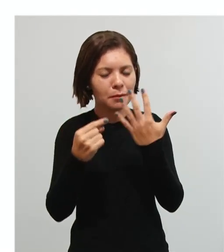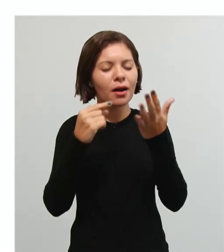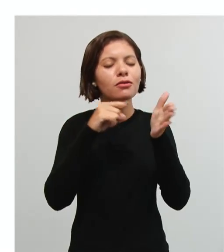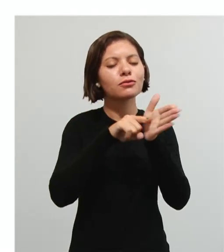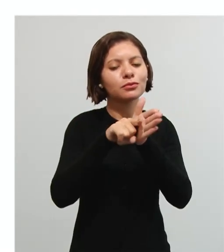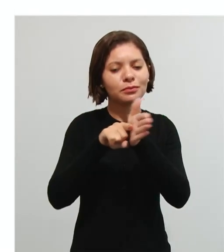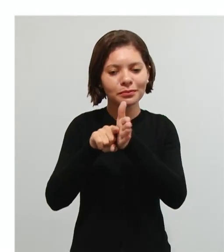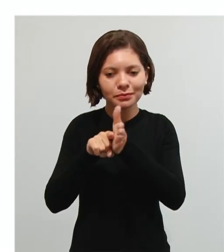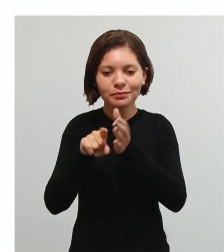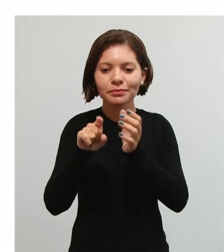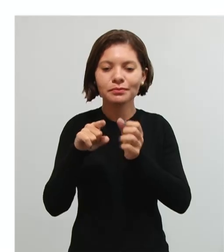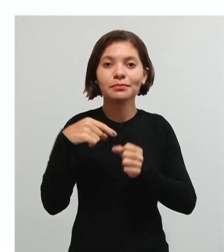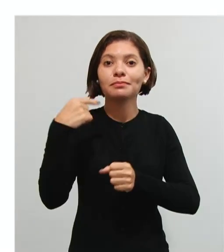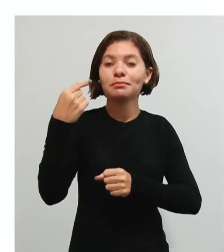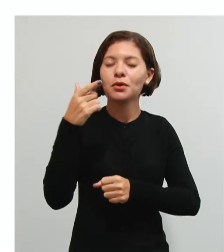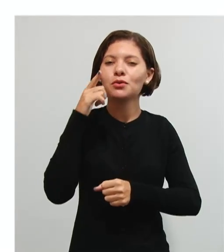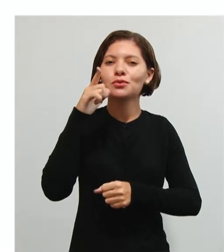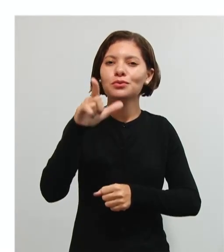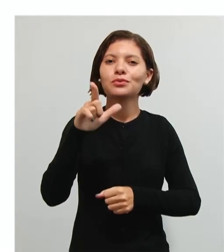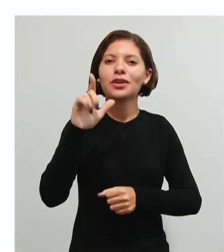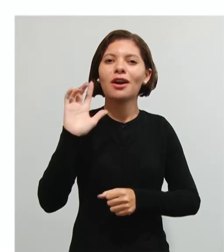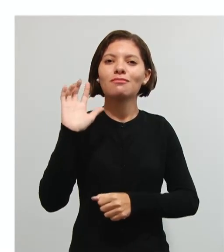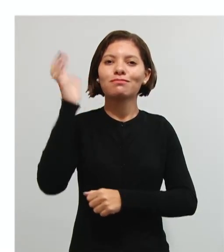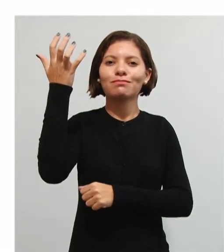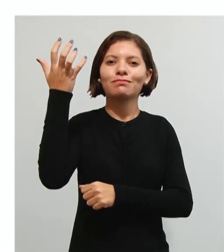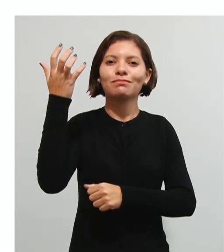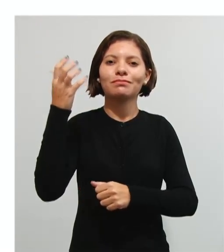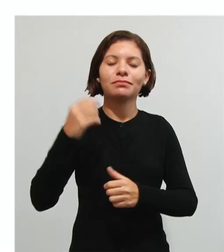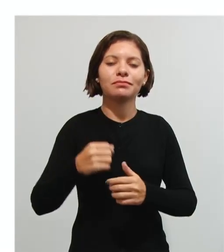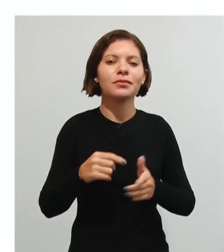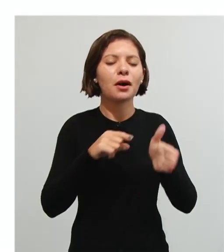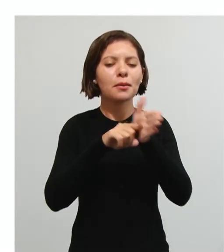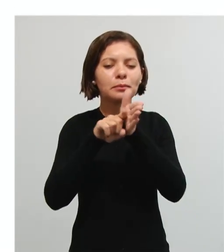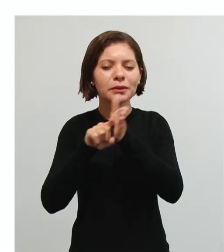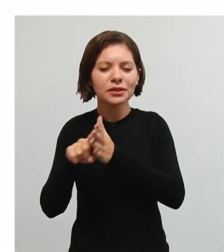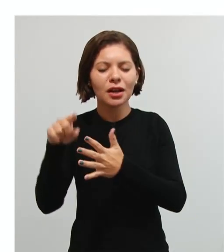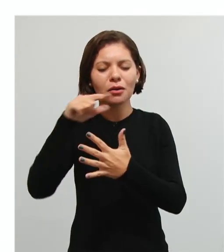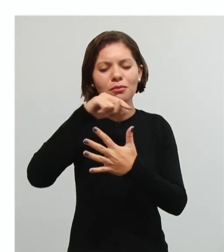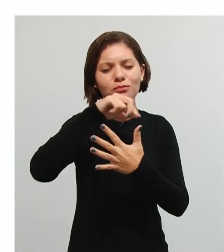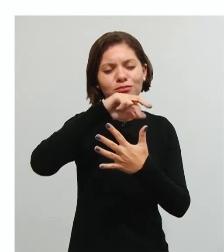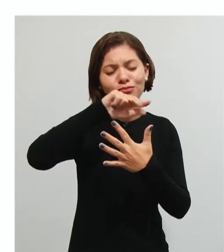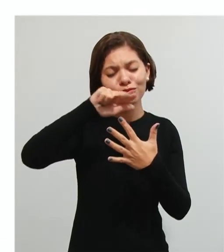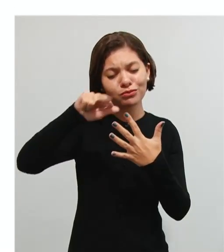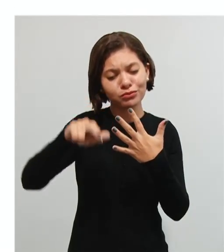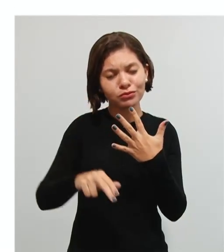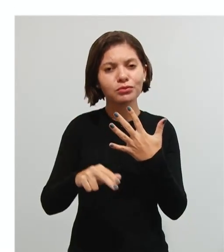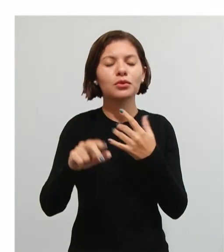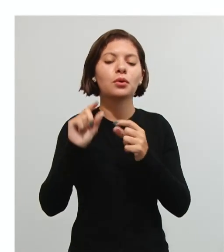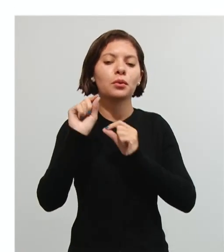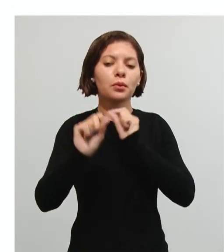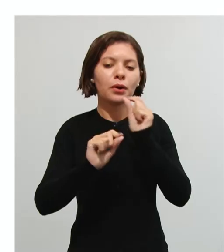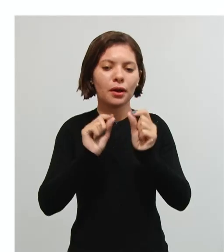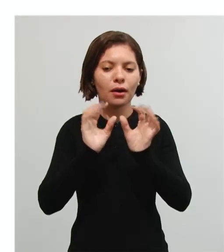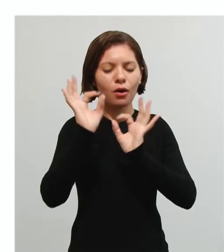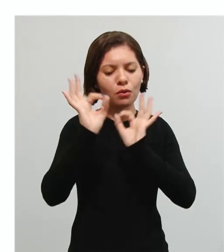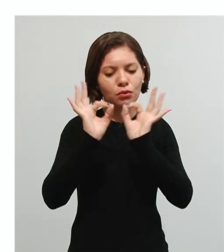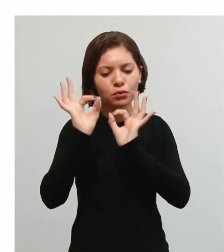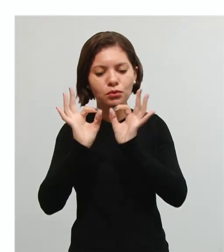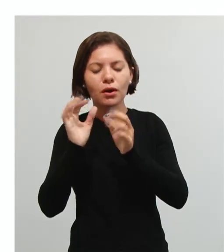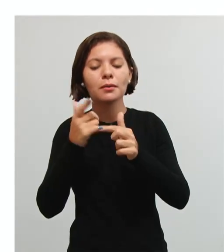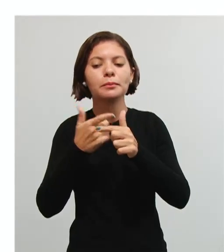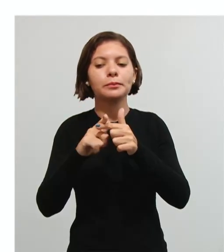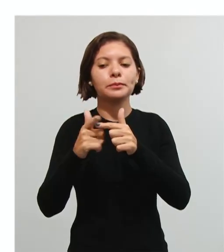à resolução do problema. O processo de pesquisa envolve inúmeras fases, desde a adequada formulação do